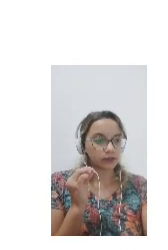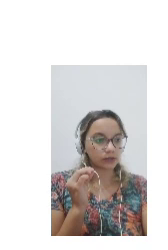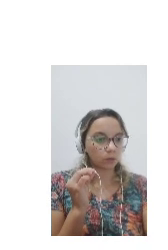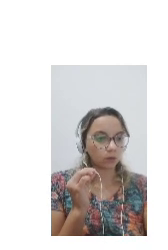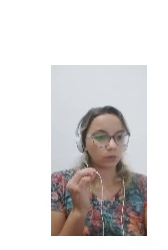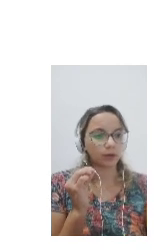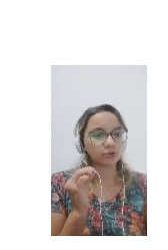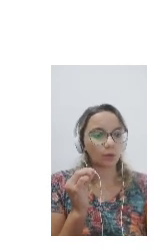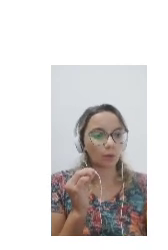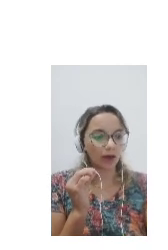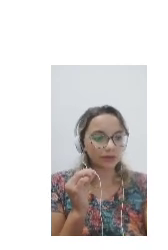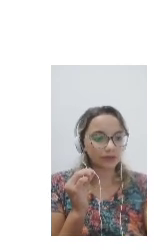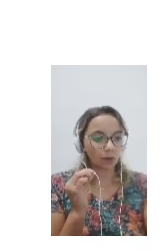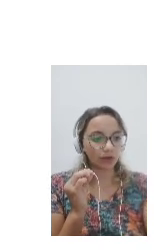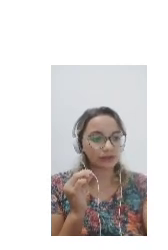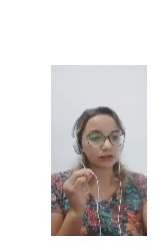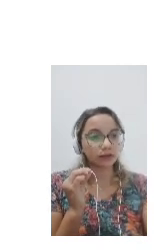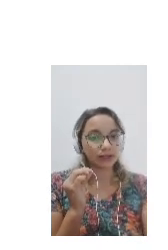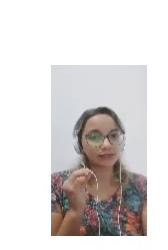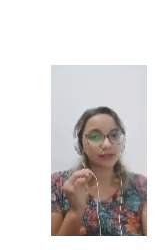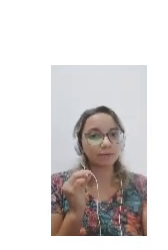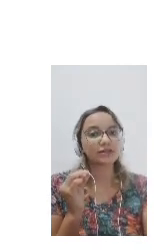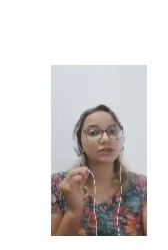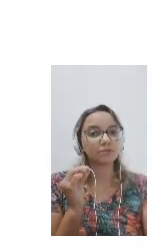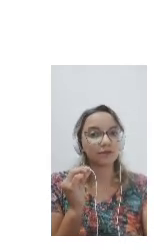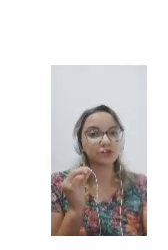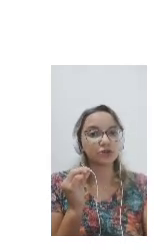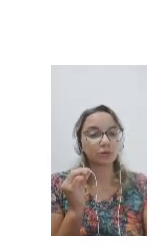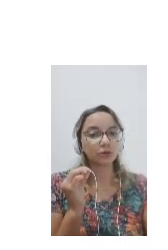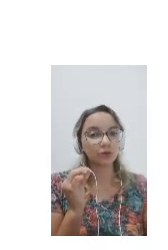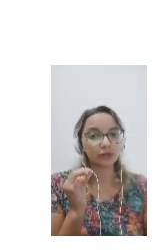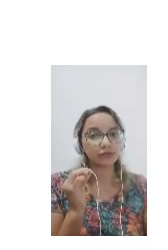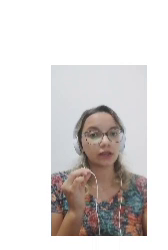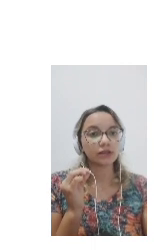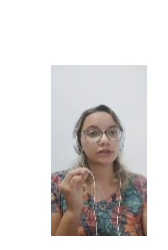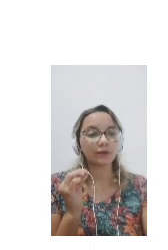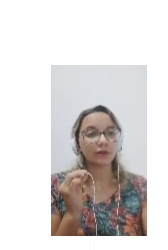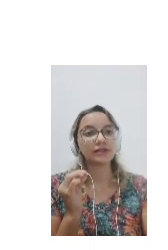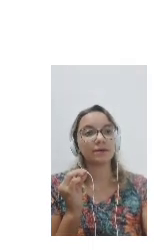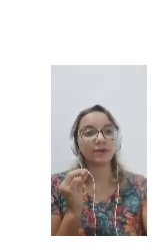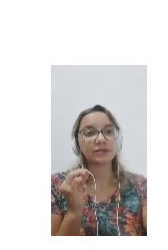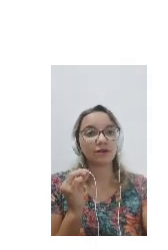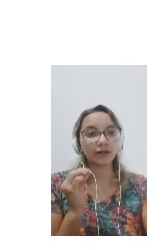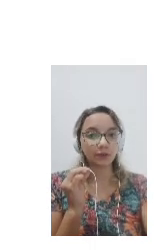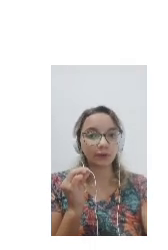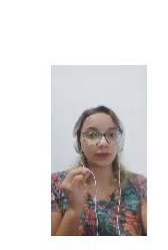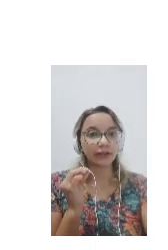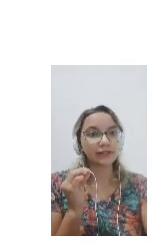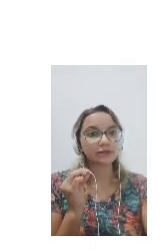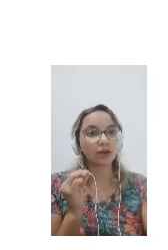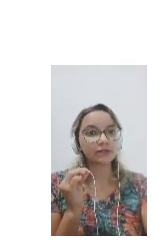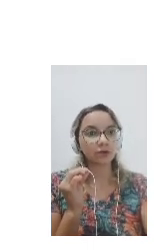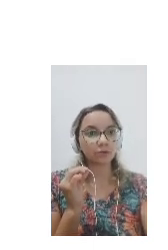e educação, contamos com quatro escolas nesse semestre 2022.2, sendo eles Abrigo